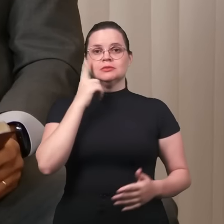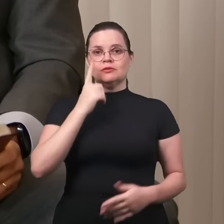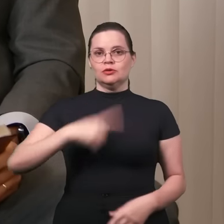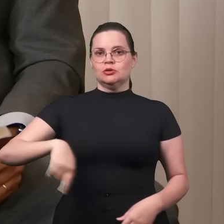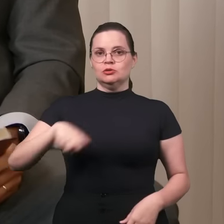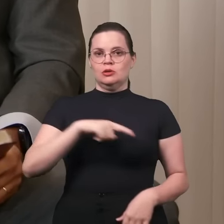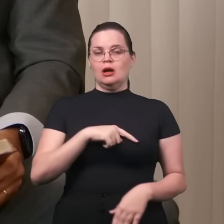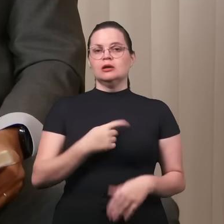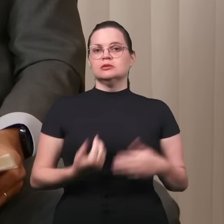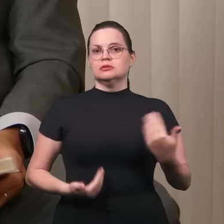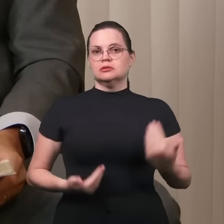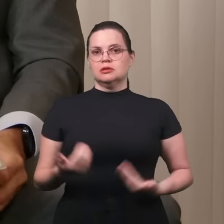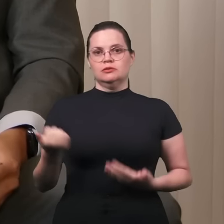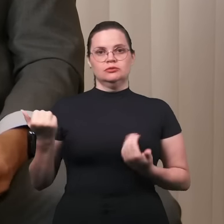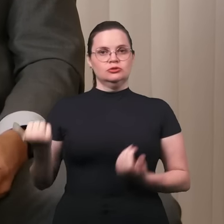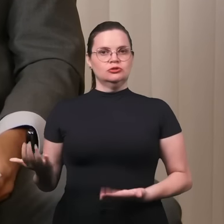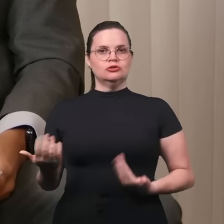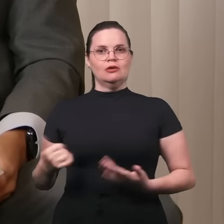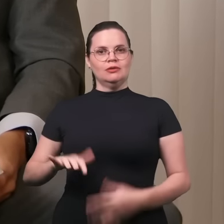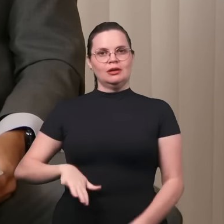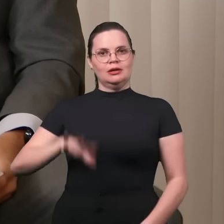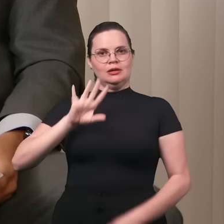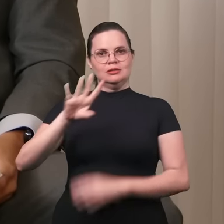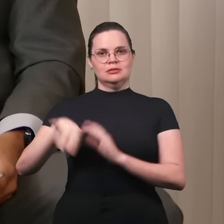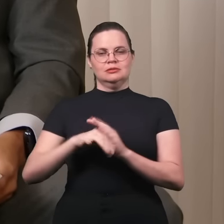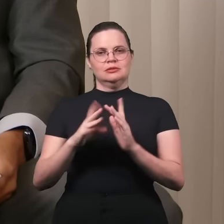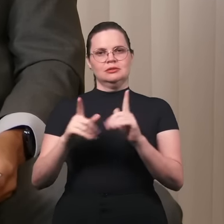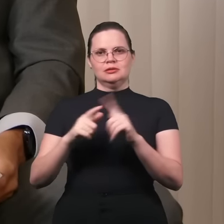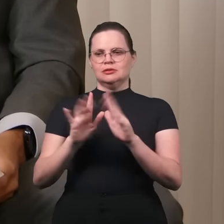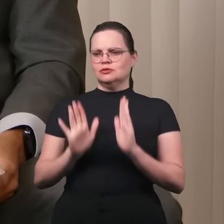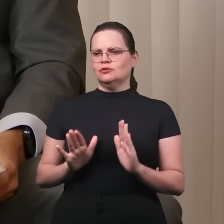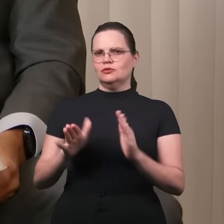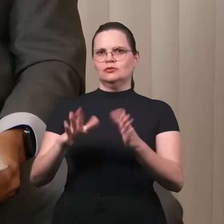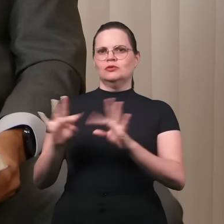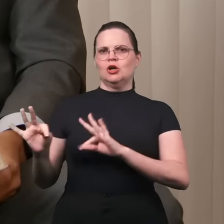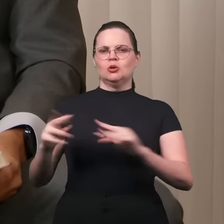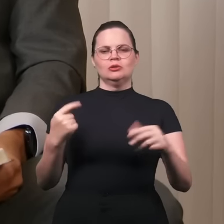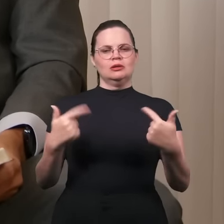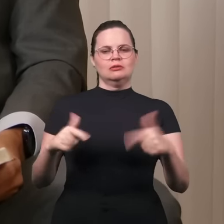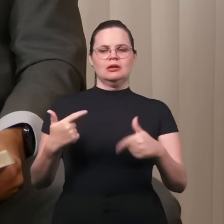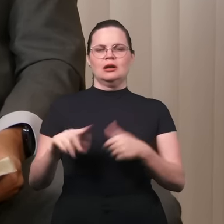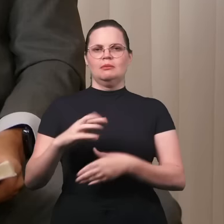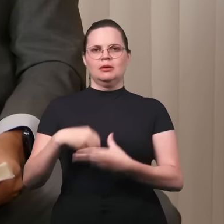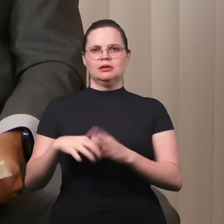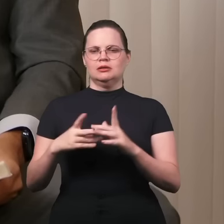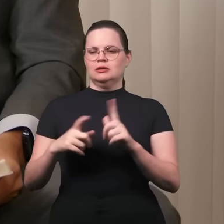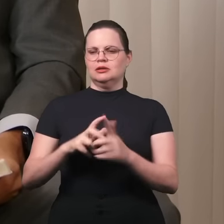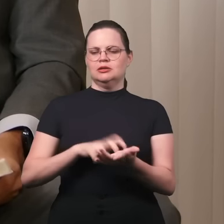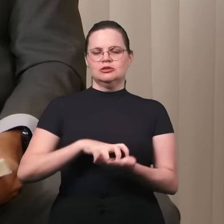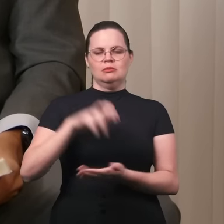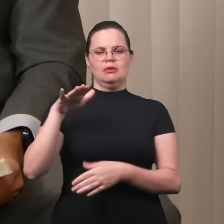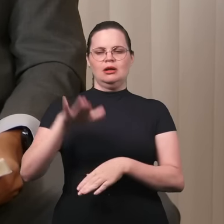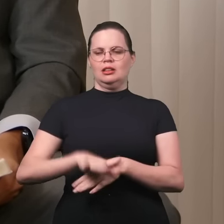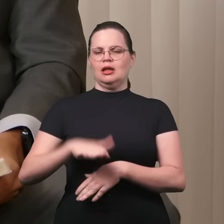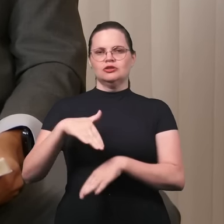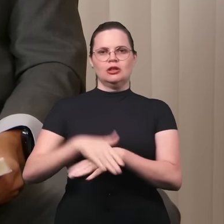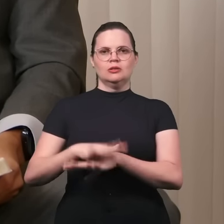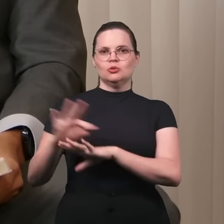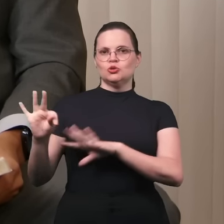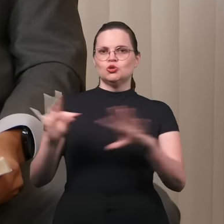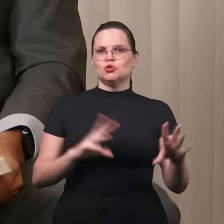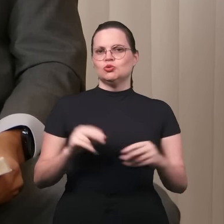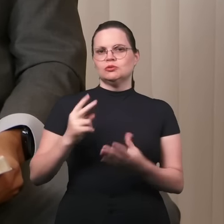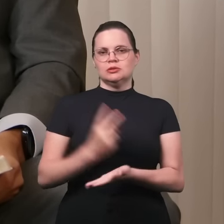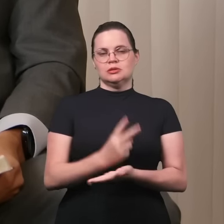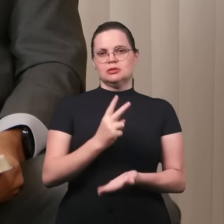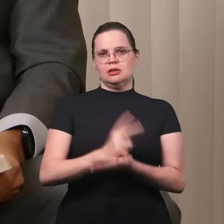obra, o coração dele está voltado para a obra, né? Todo ao amanhecer, ao entardecer, ao anoitecer, ele não se